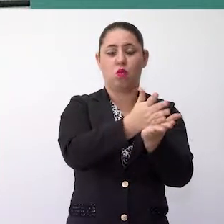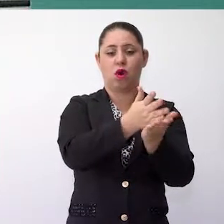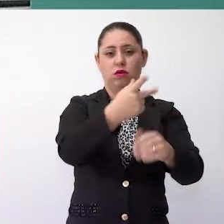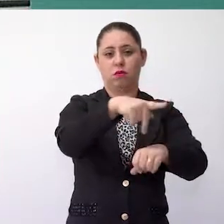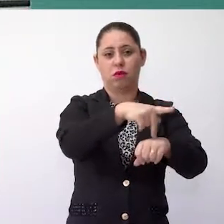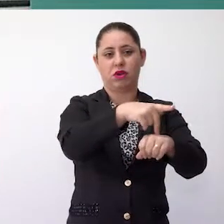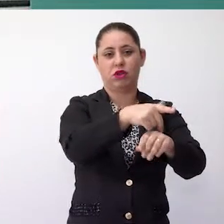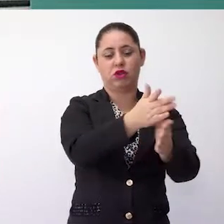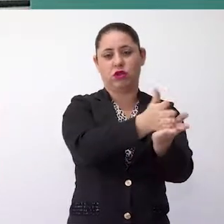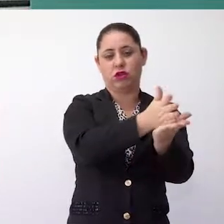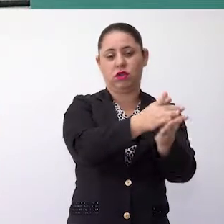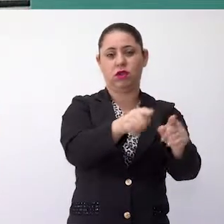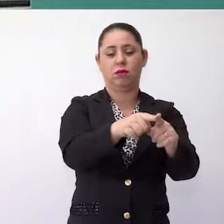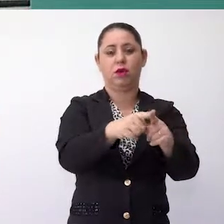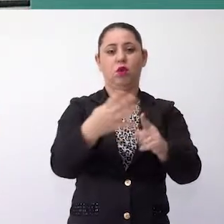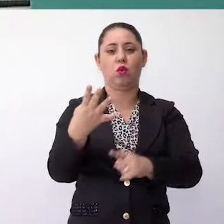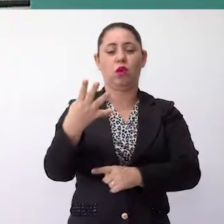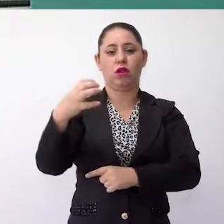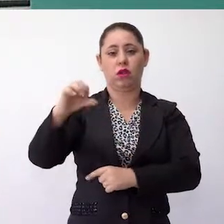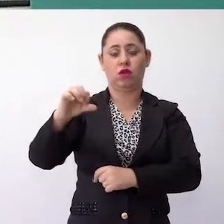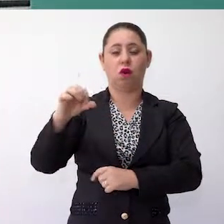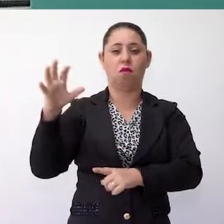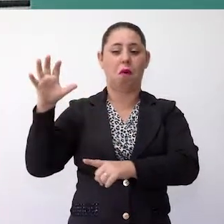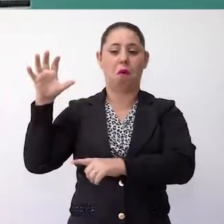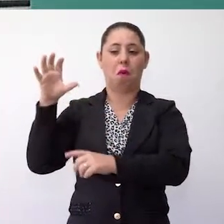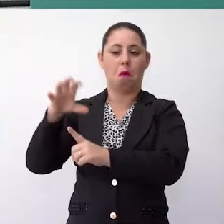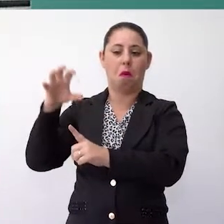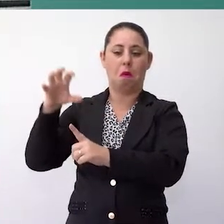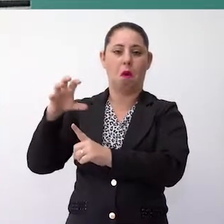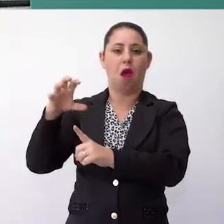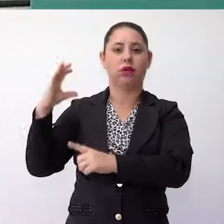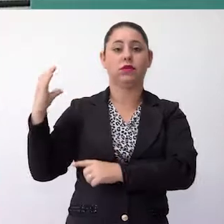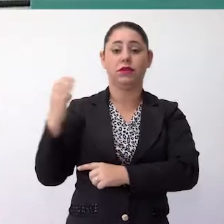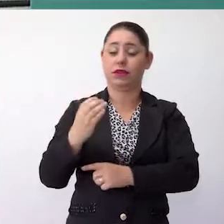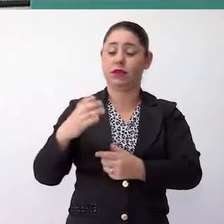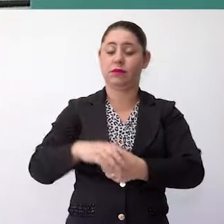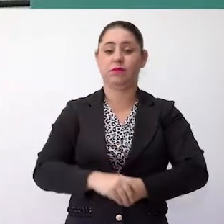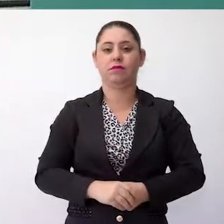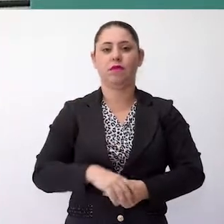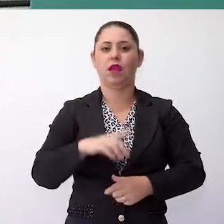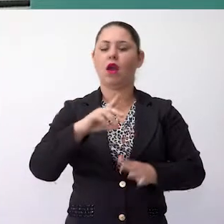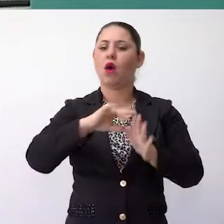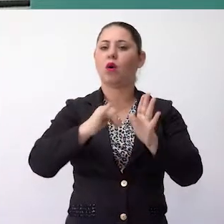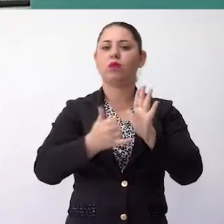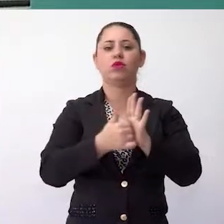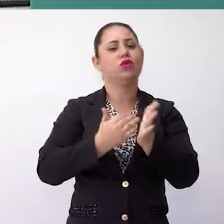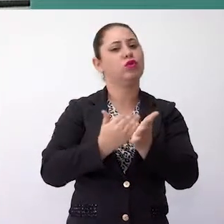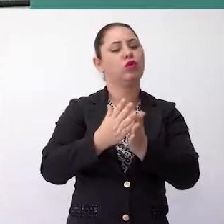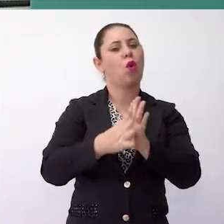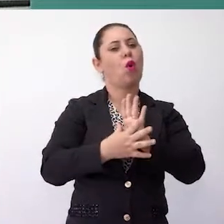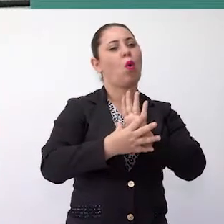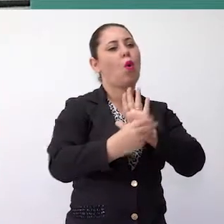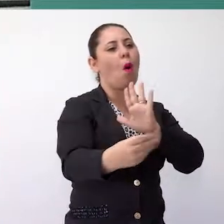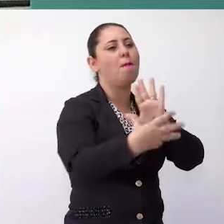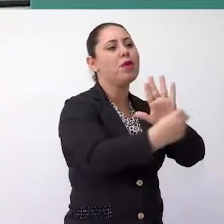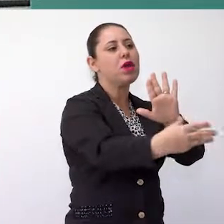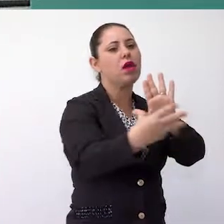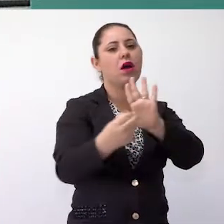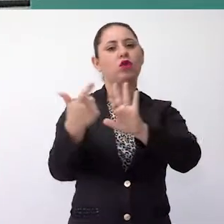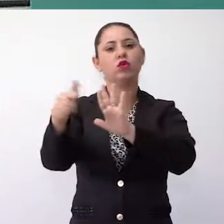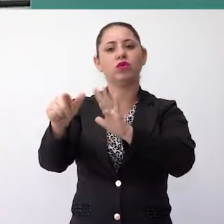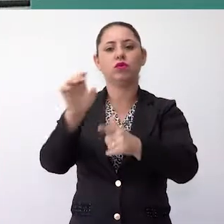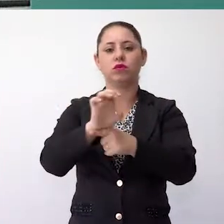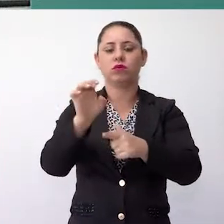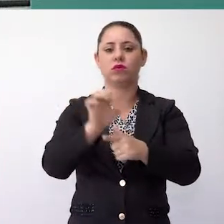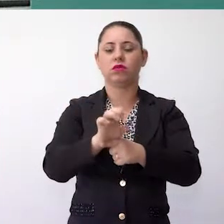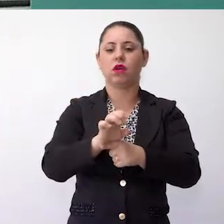outros 9 que são impactados pelos crimes transfronteiriços. Então é um projeto pioneiro que já vem sendo copiado por vários outros